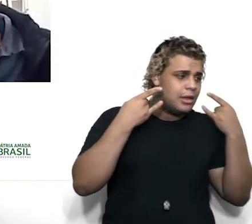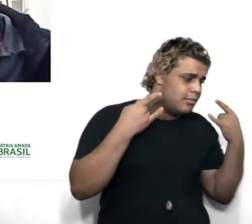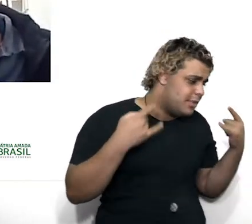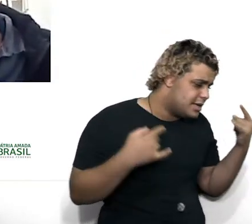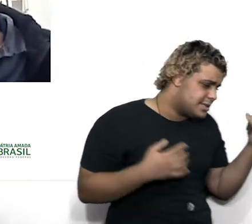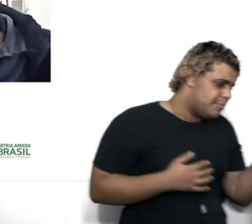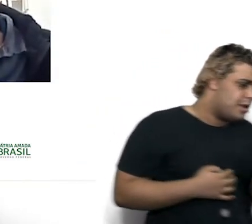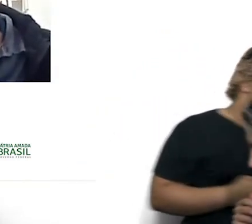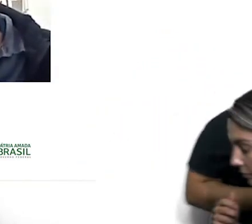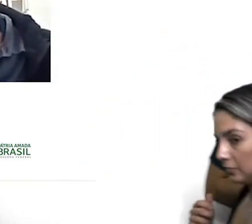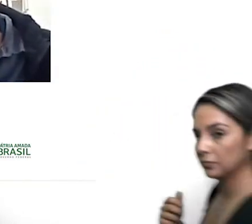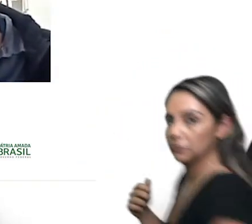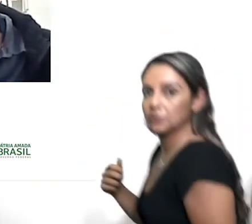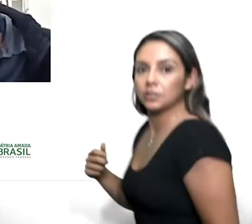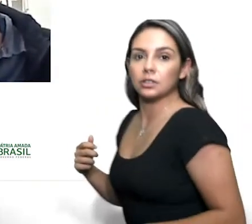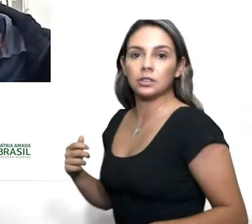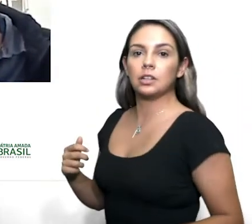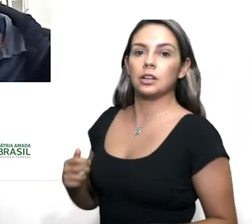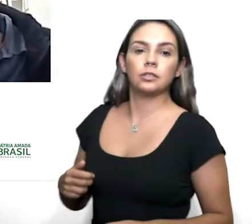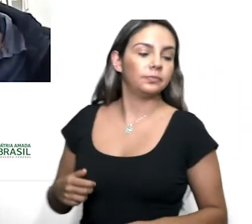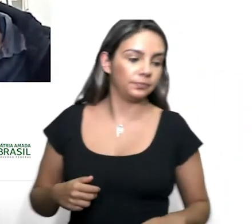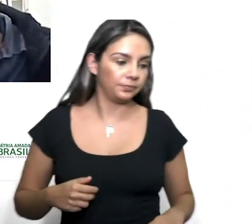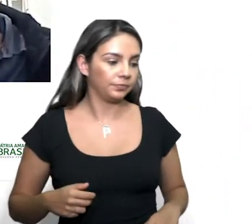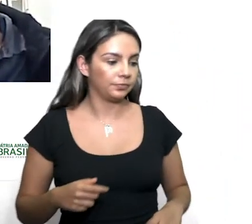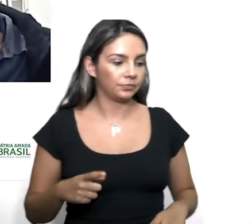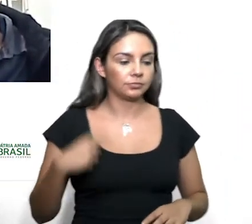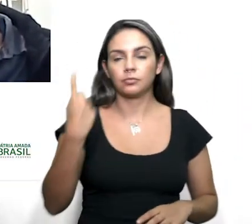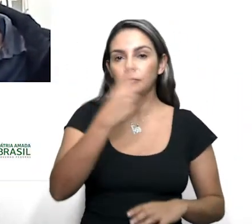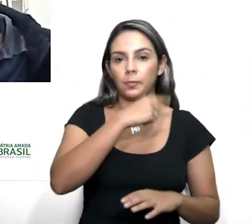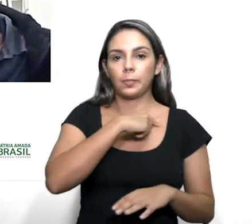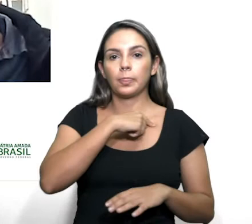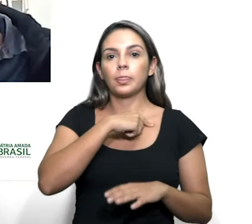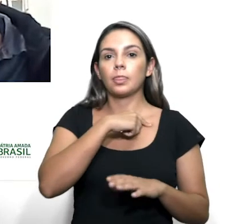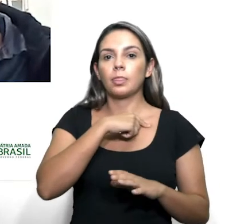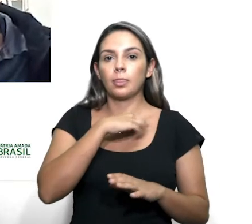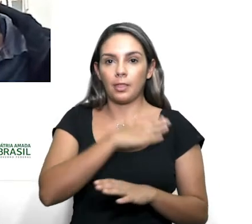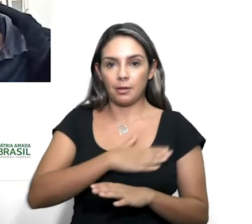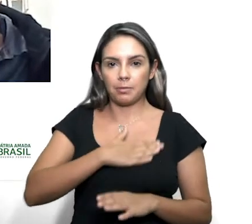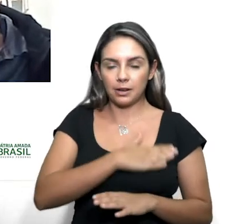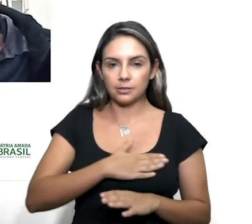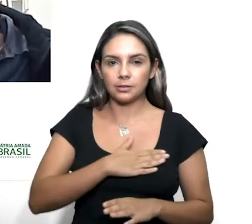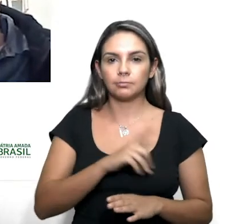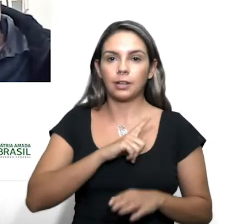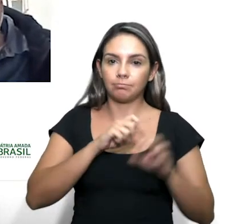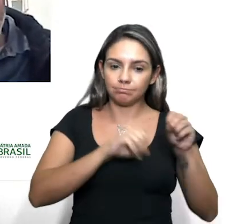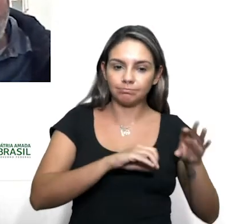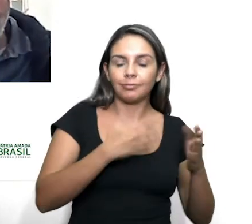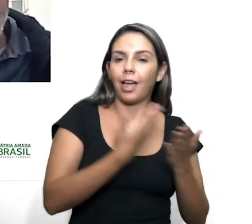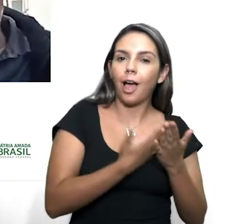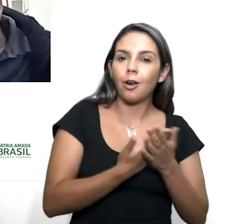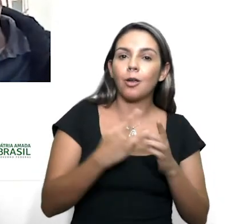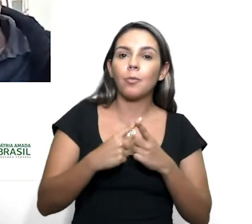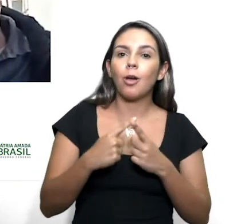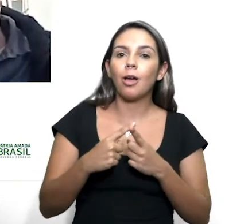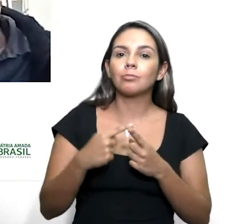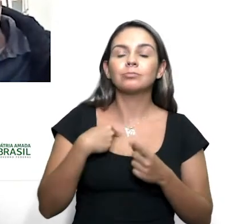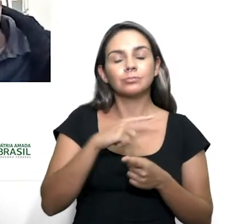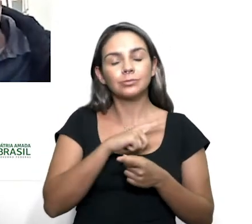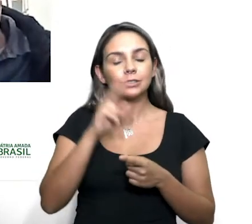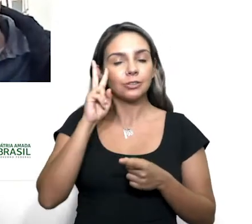eu gosto imenso de dar aulas, tenho um prazer grande em dar certas aulas, porque é precisamente